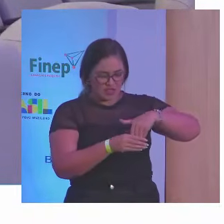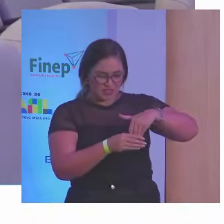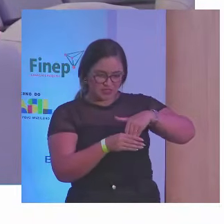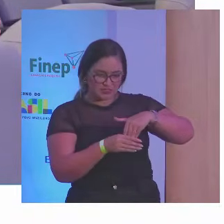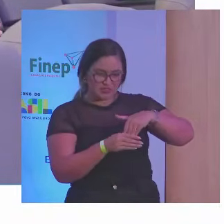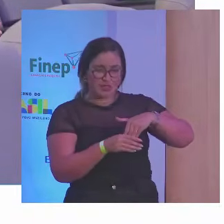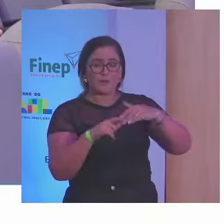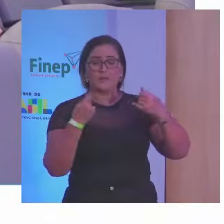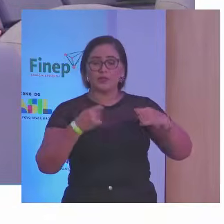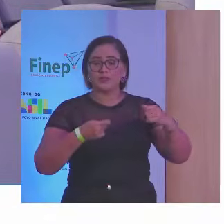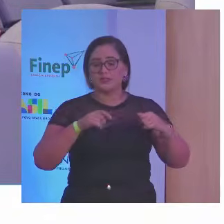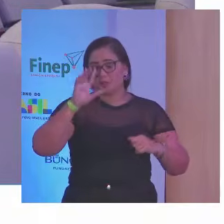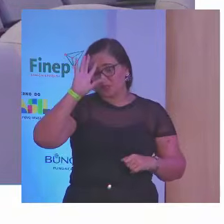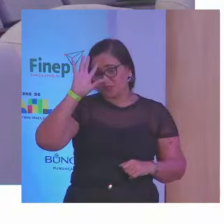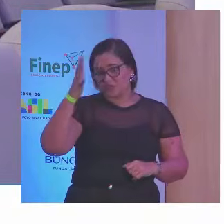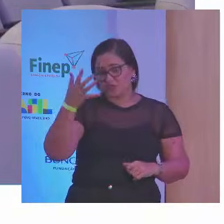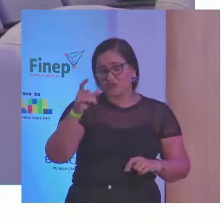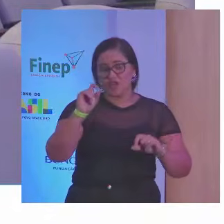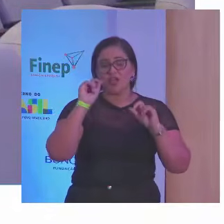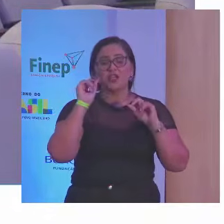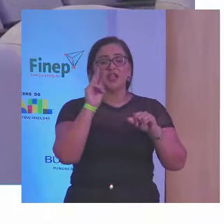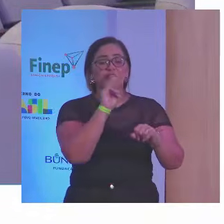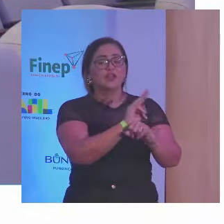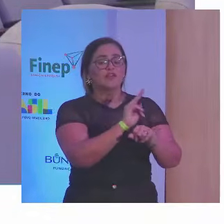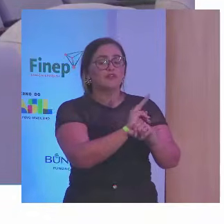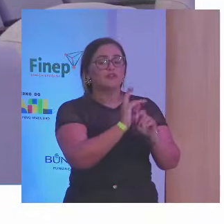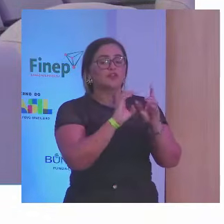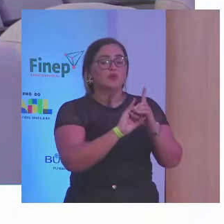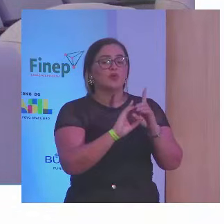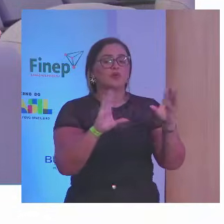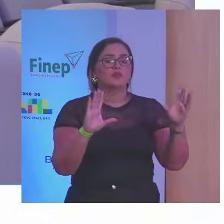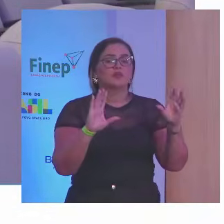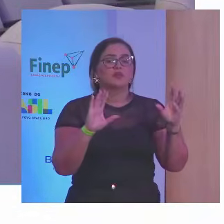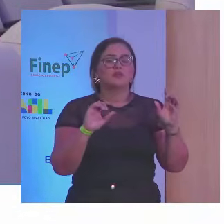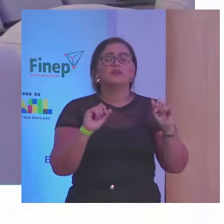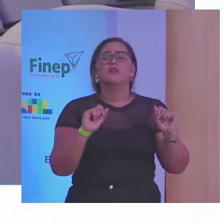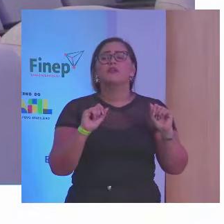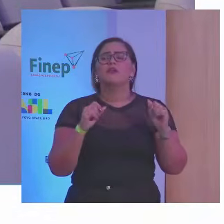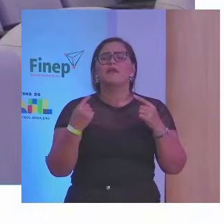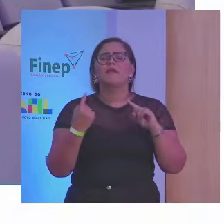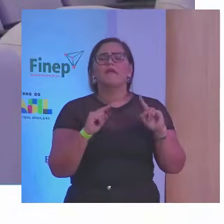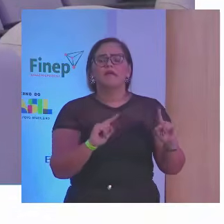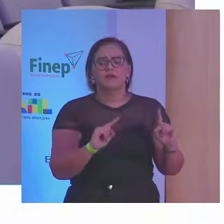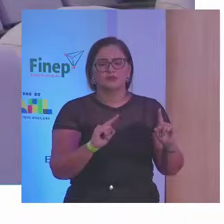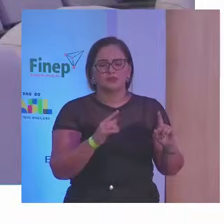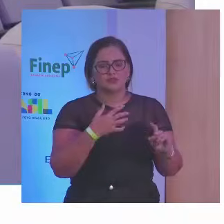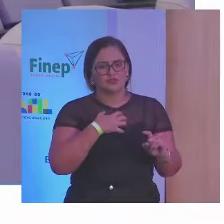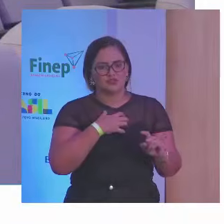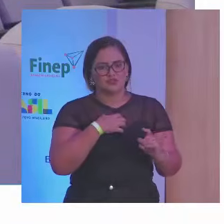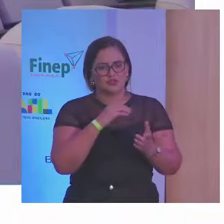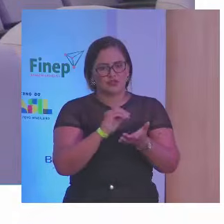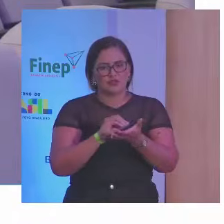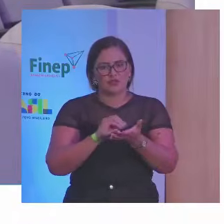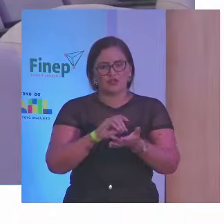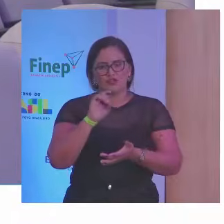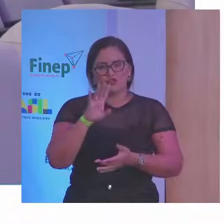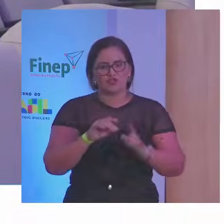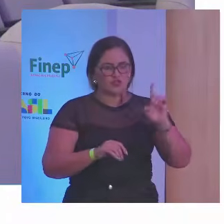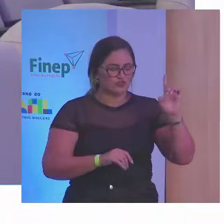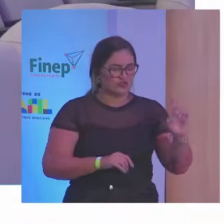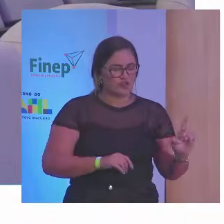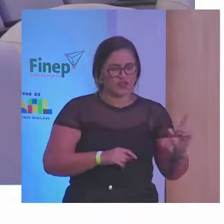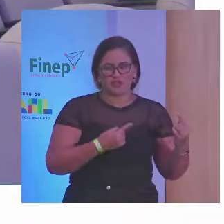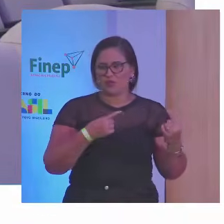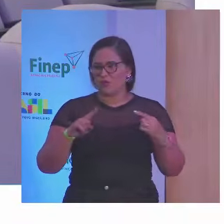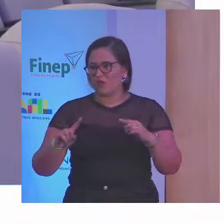temos que decidir entre quem defende a democracia e quem é antidemocrático. Eu acho que eu estou sentindo até falta quando era só direita versus